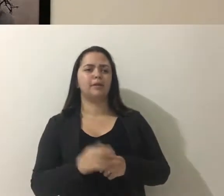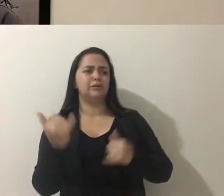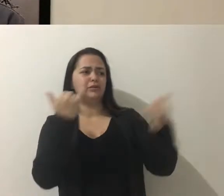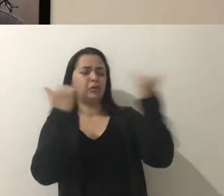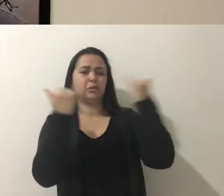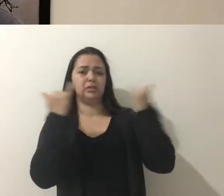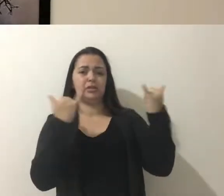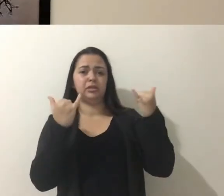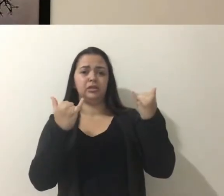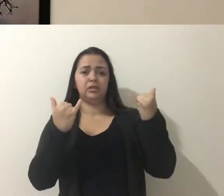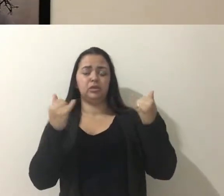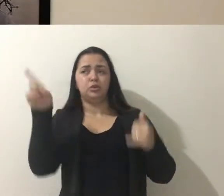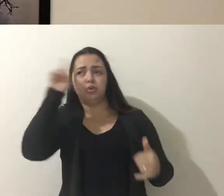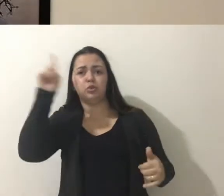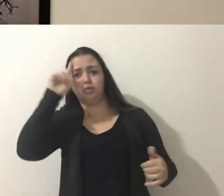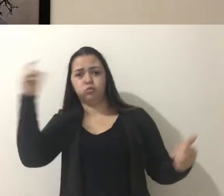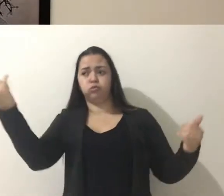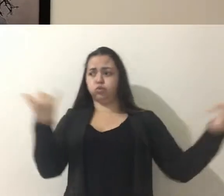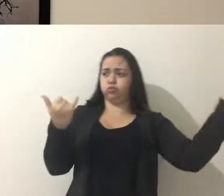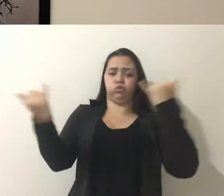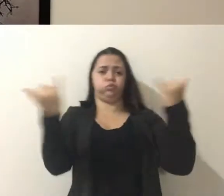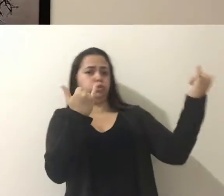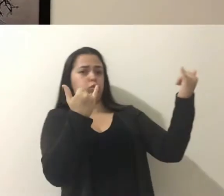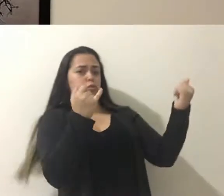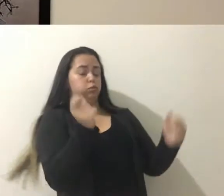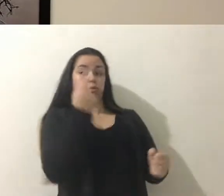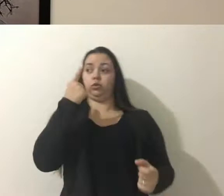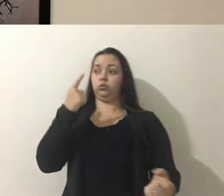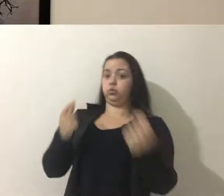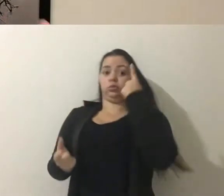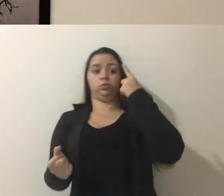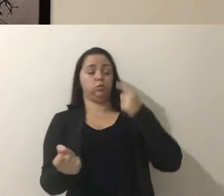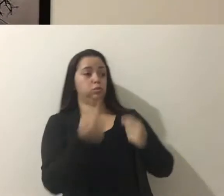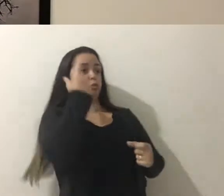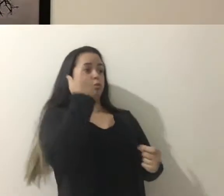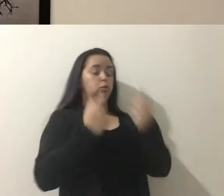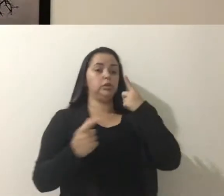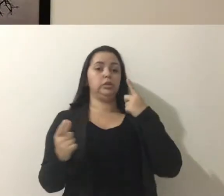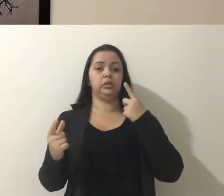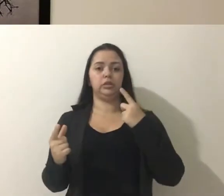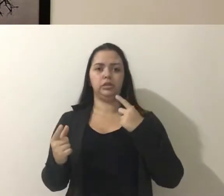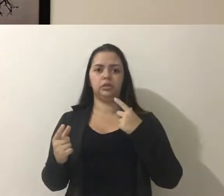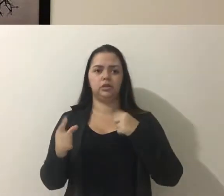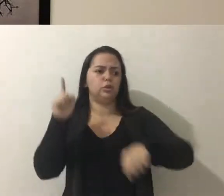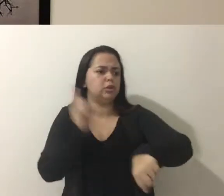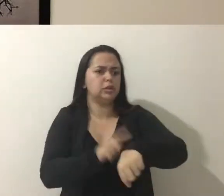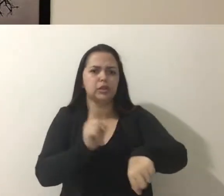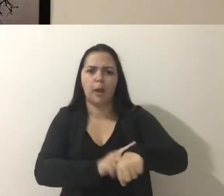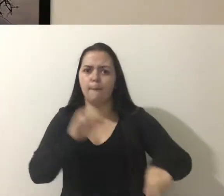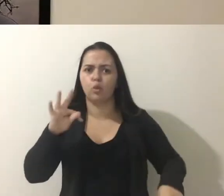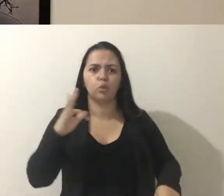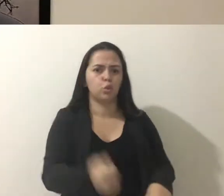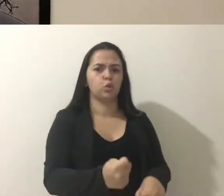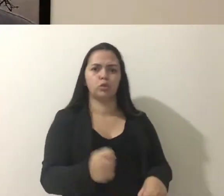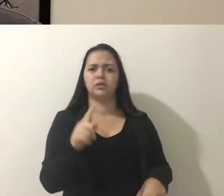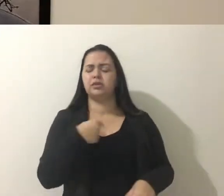nos bombardeiam dia após dia, hora após hora, sendo atualizados com essas informações. E